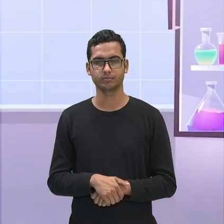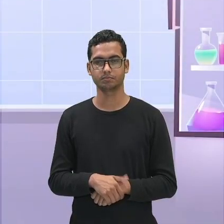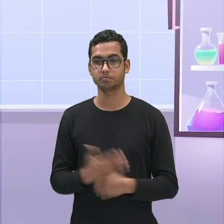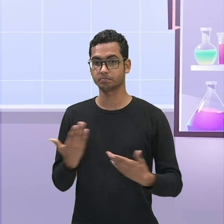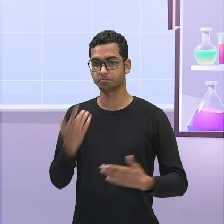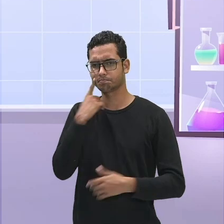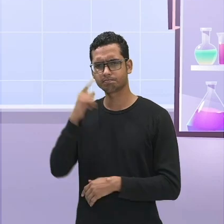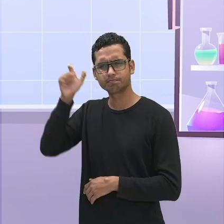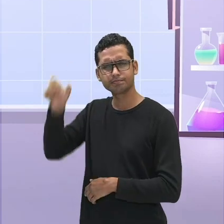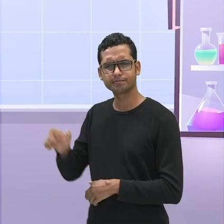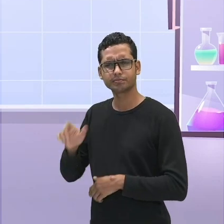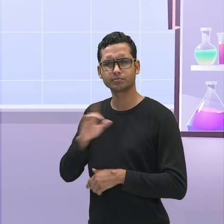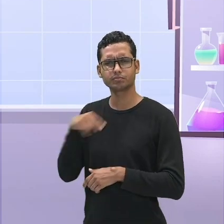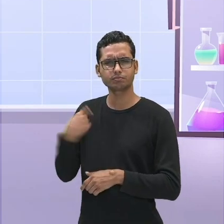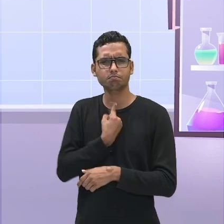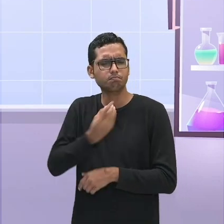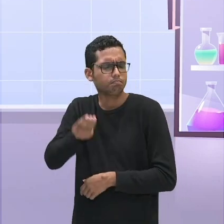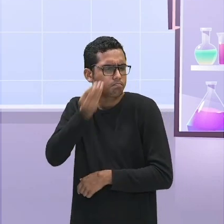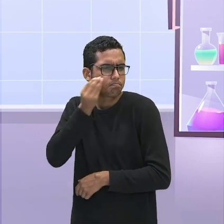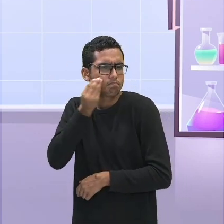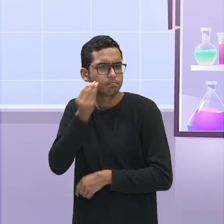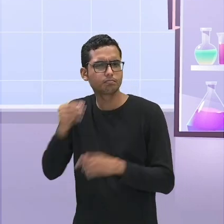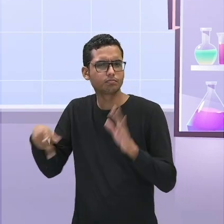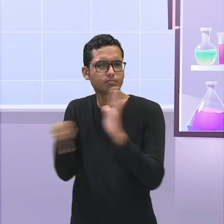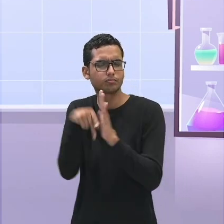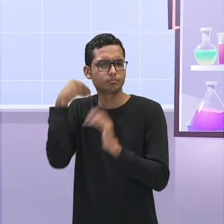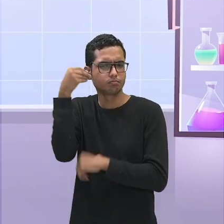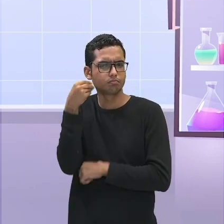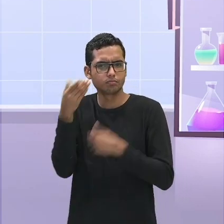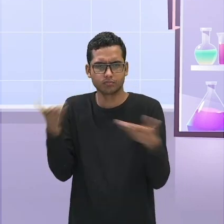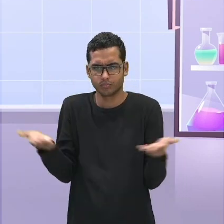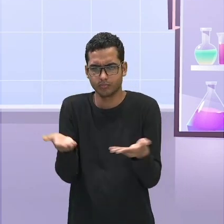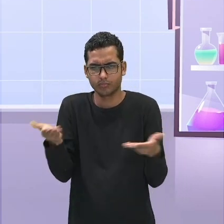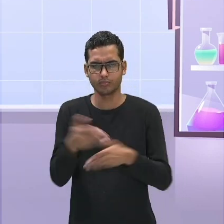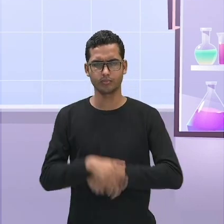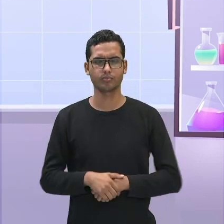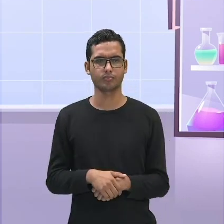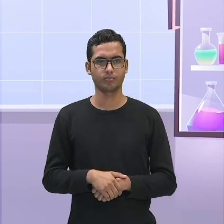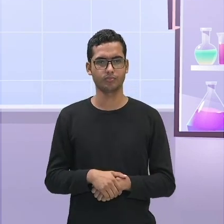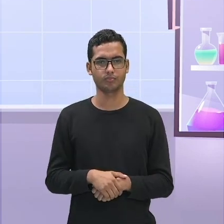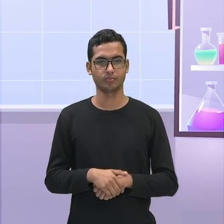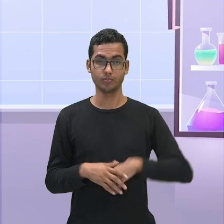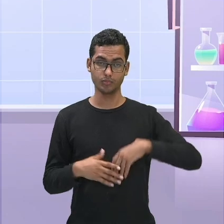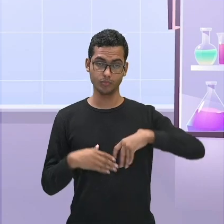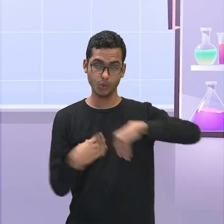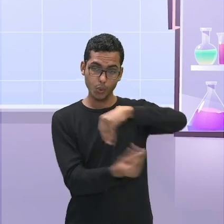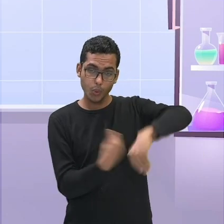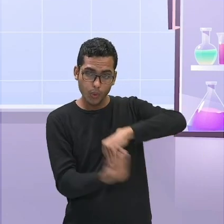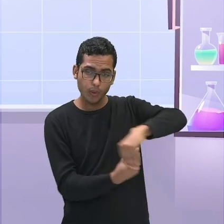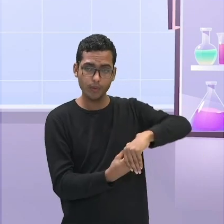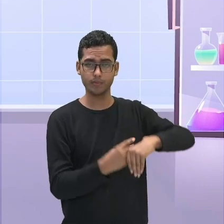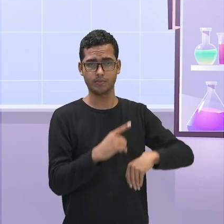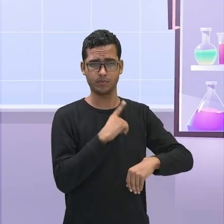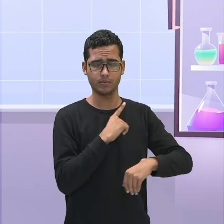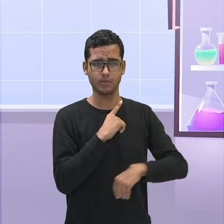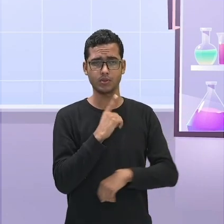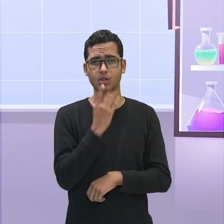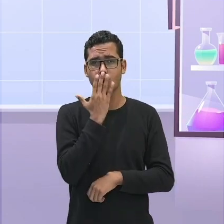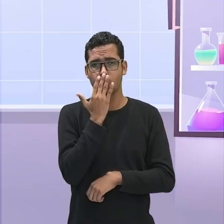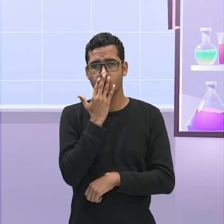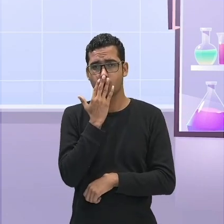Quimiquinha, o que a gente observa nesse experimento? Que a solução que tem um corante